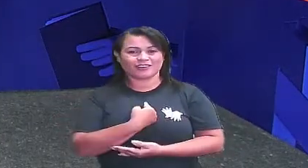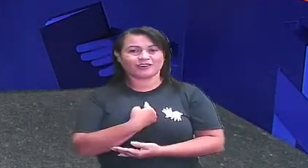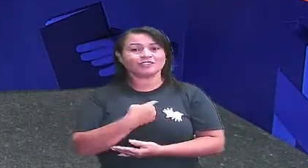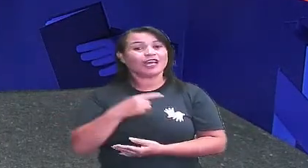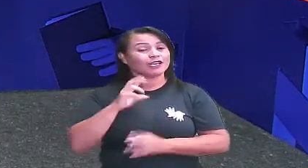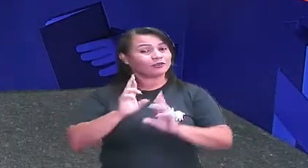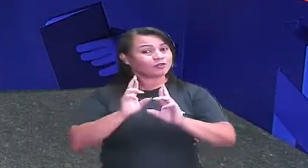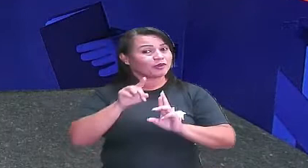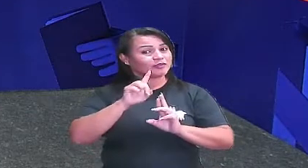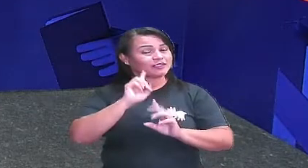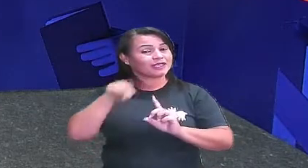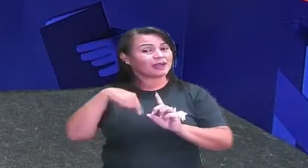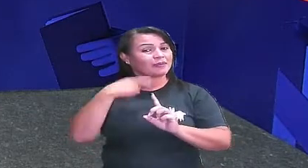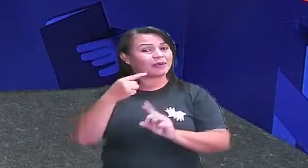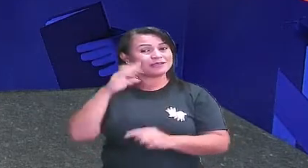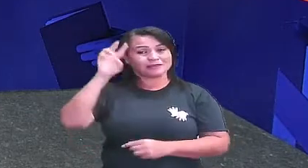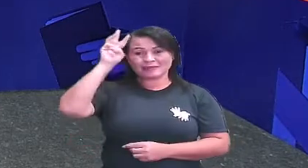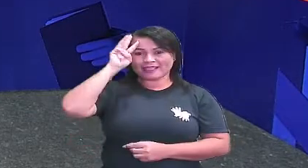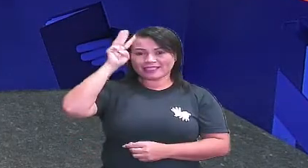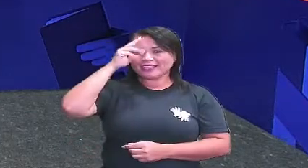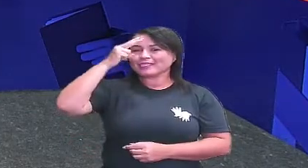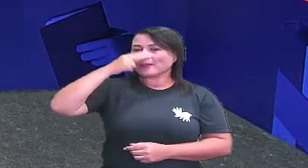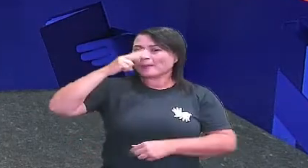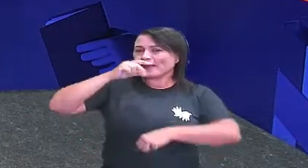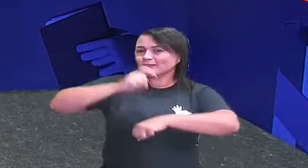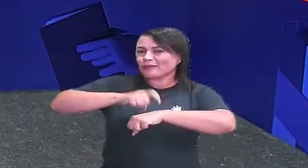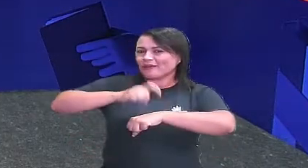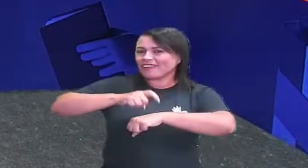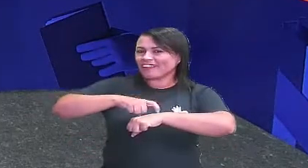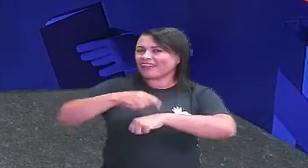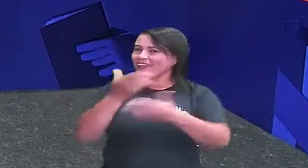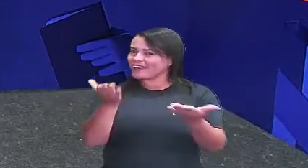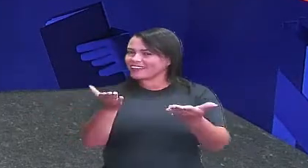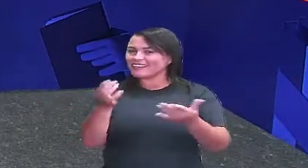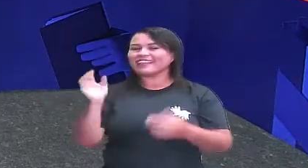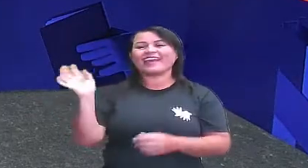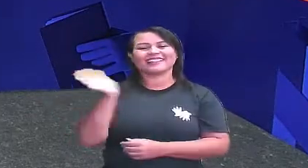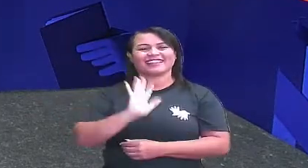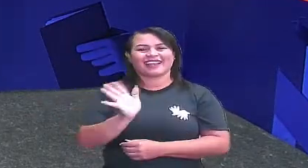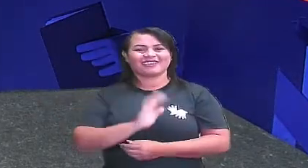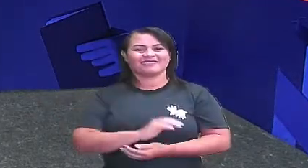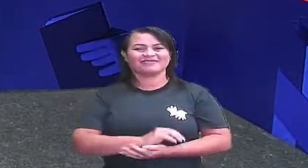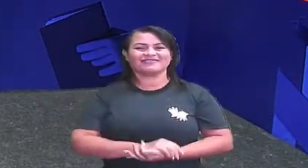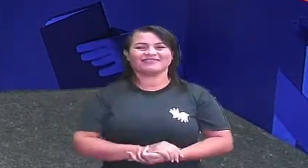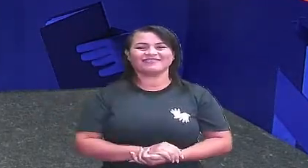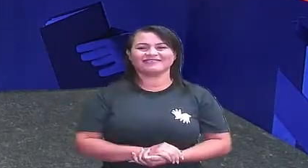eu te espero próxima terça, no mesmo horário, no mesmo canal. Até lá!